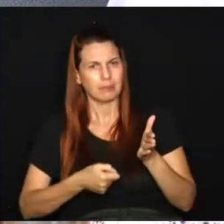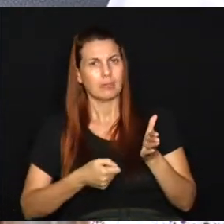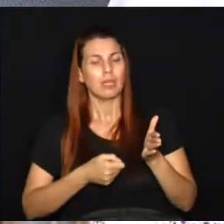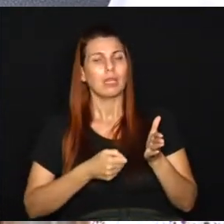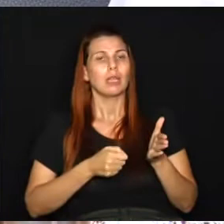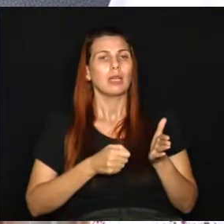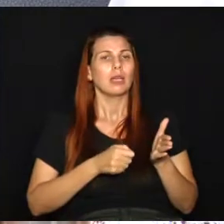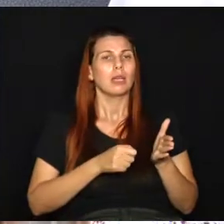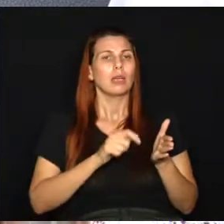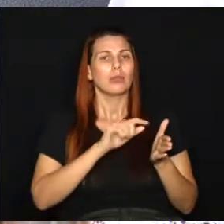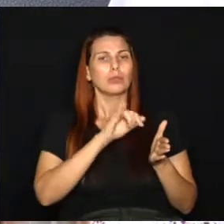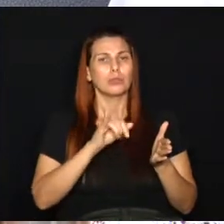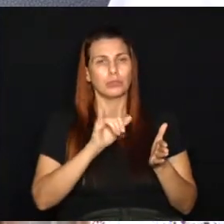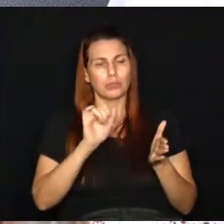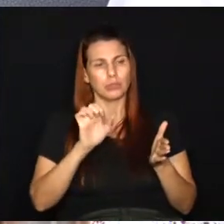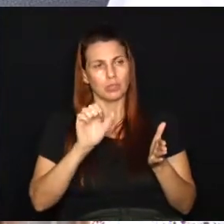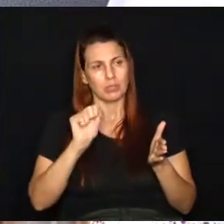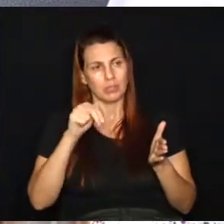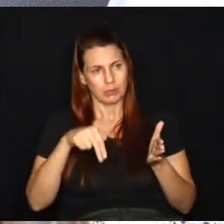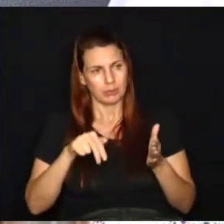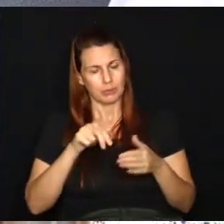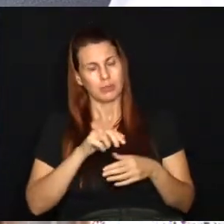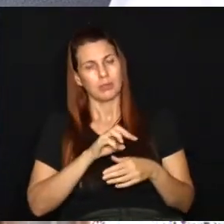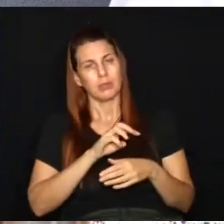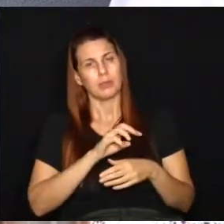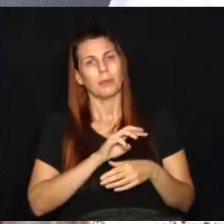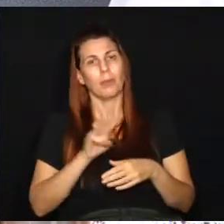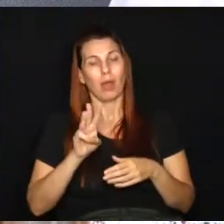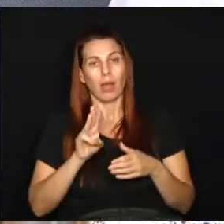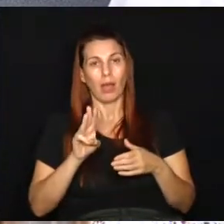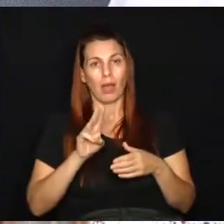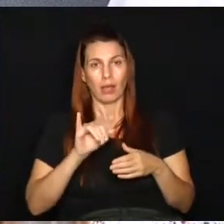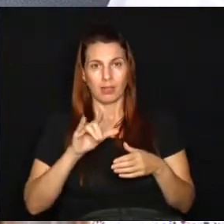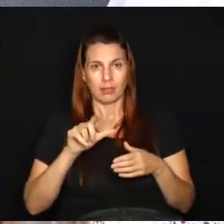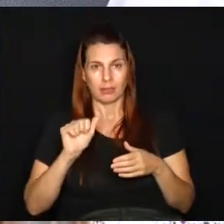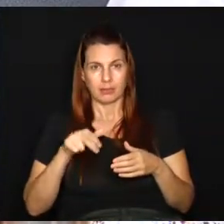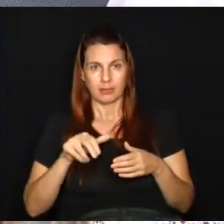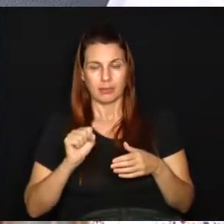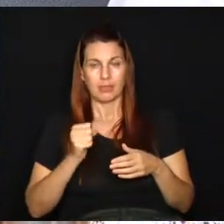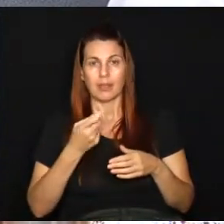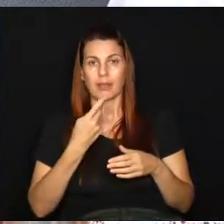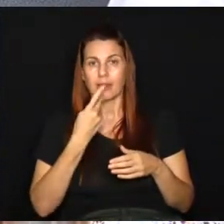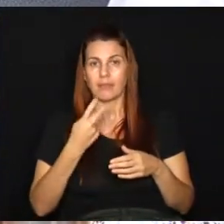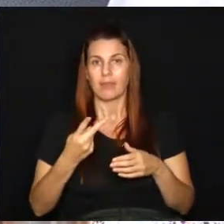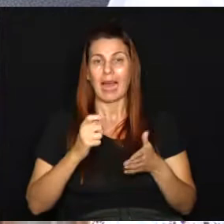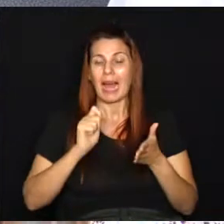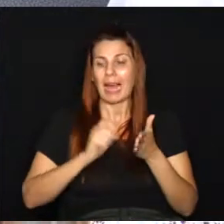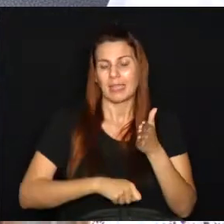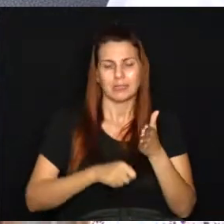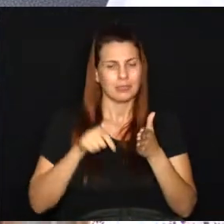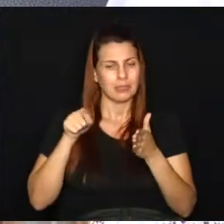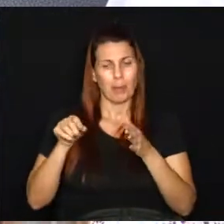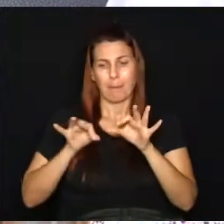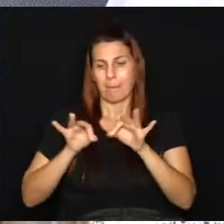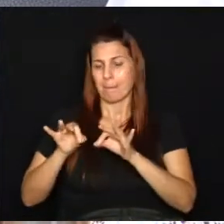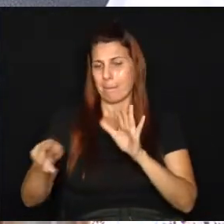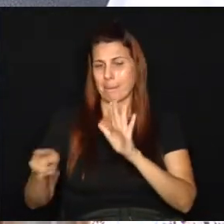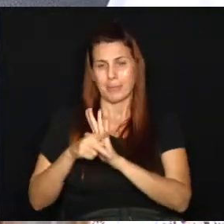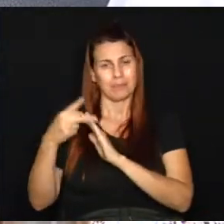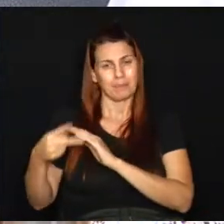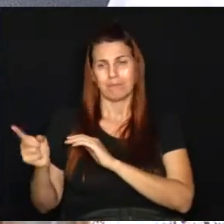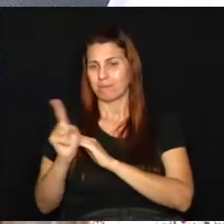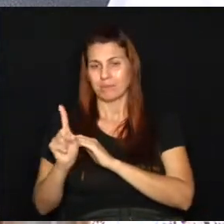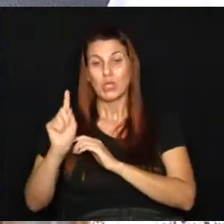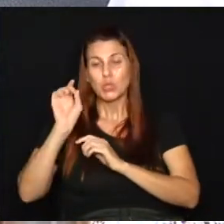chama PL Gabriela Leite. Eu falo assinado porque todas as pessoas falam que foi João Willis que projetou, que fez esse projeto.